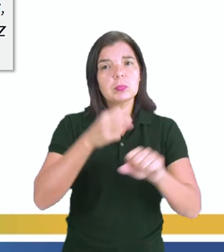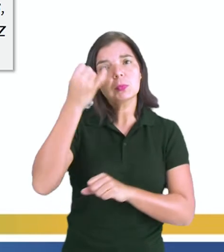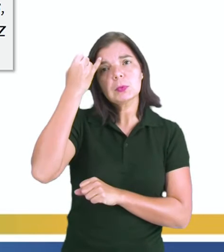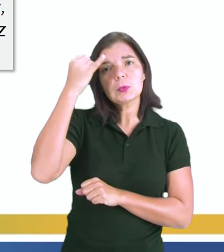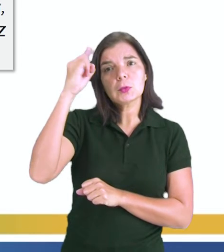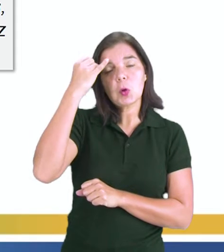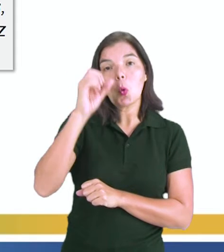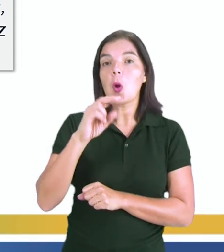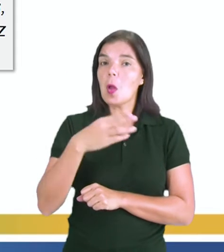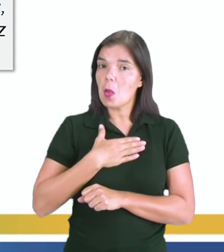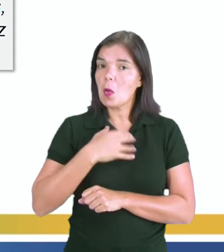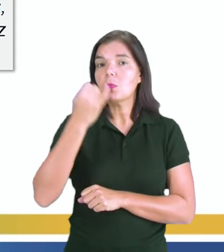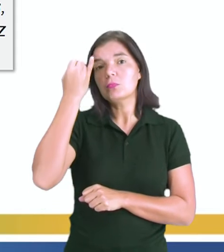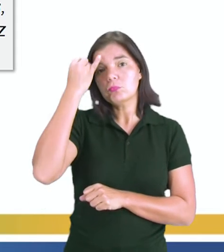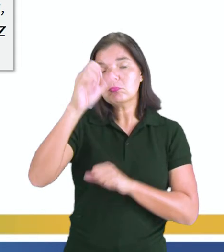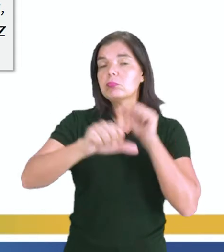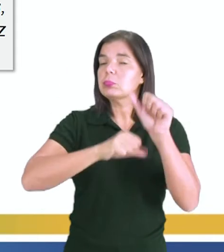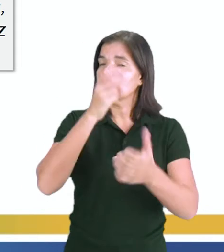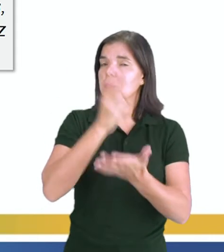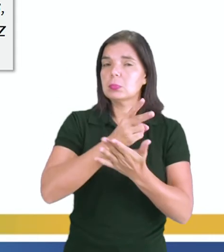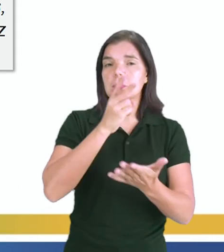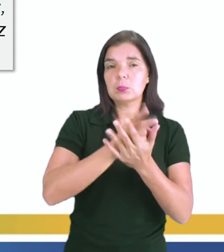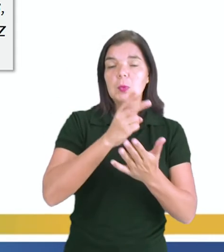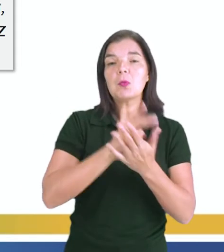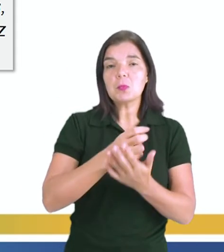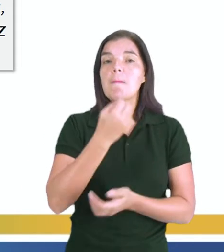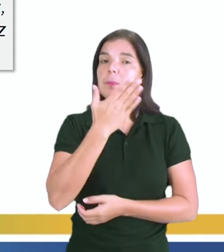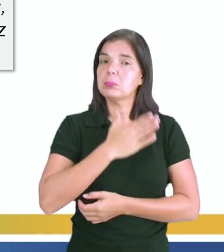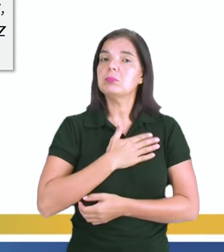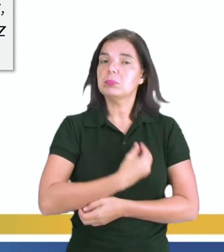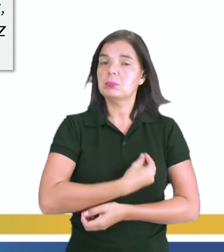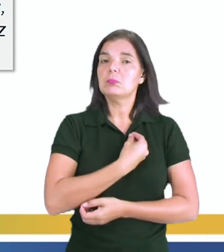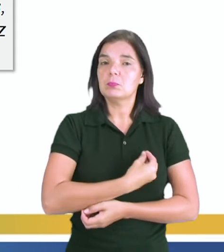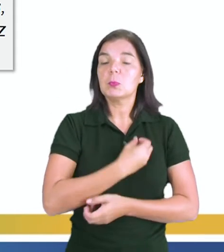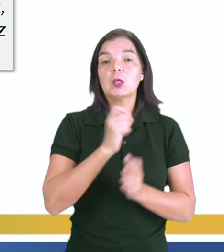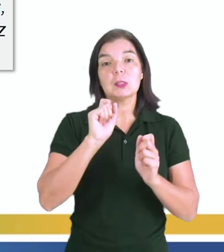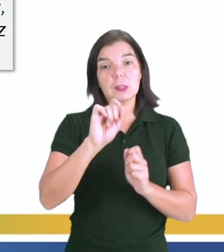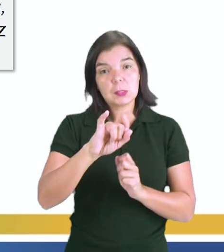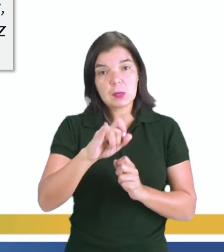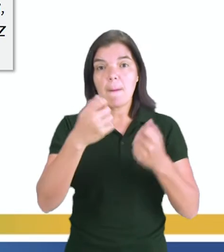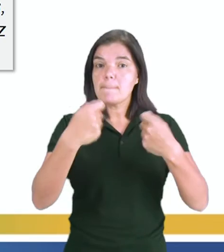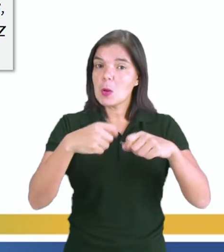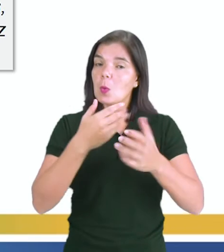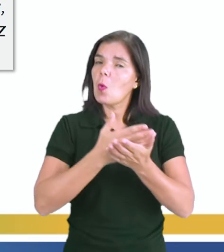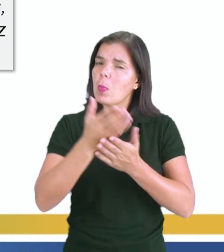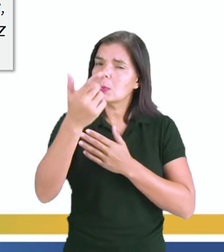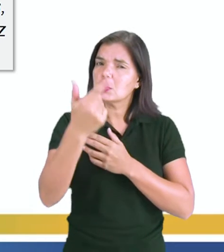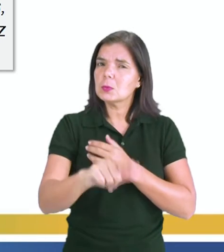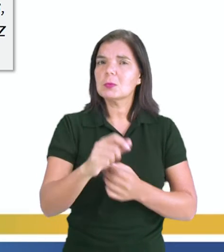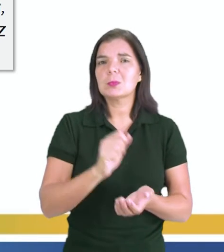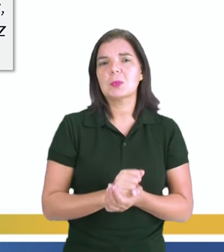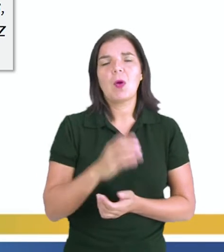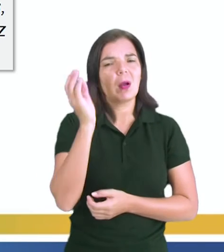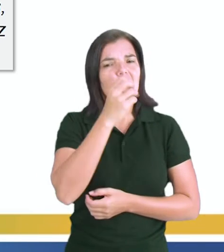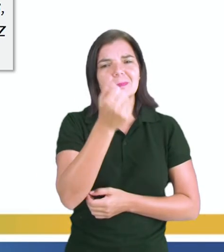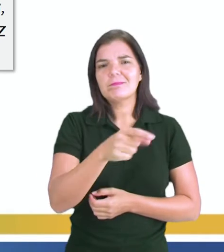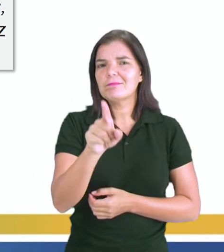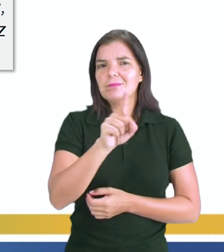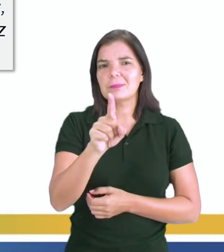ideia. Eu mudei de ideia várias vezes, o que me fez muito bem. Se for necessário, comecem de novo. Não há